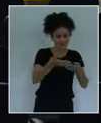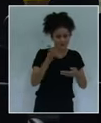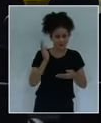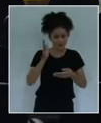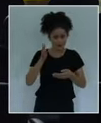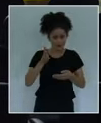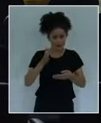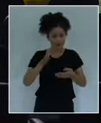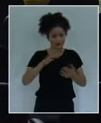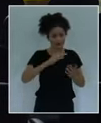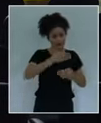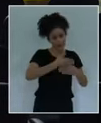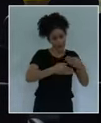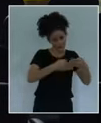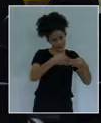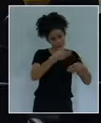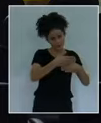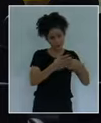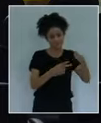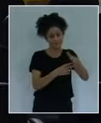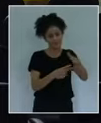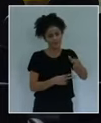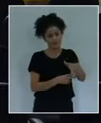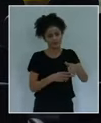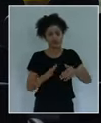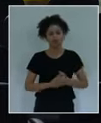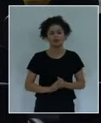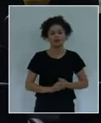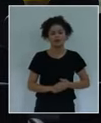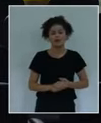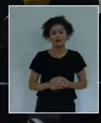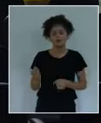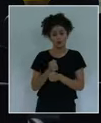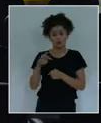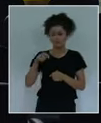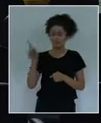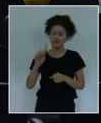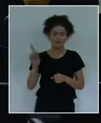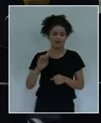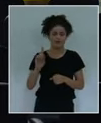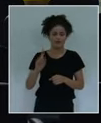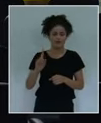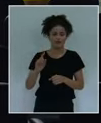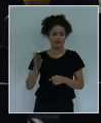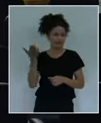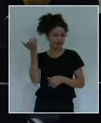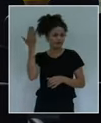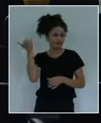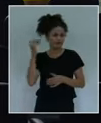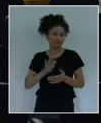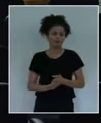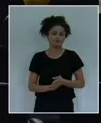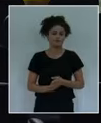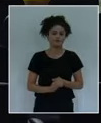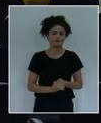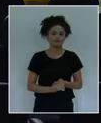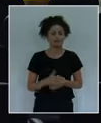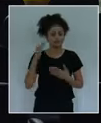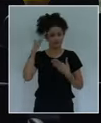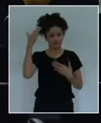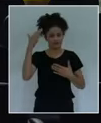menor, ela vai ser refeita. Ela não está nesse processo novo, ela está no processo antigo, mas ela vai ser refeita lá. Então tá, Tá bom? muito obrigada. De nada. É